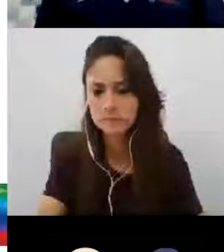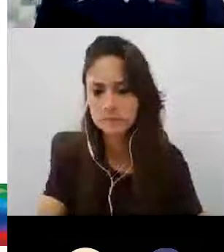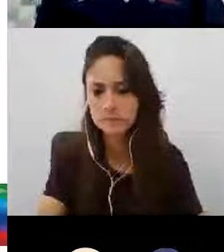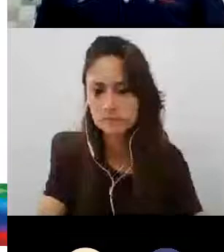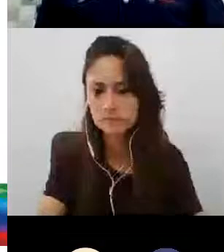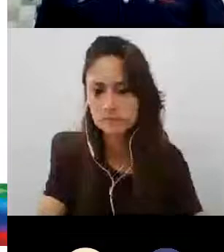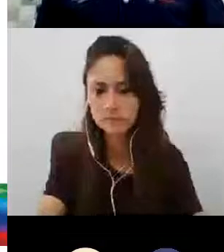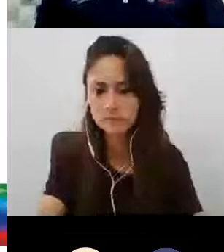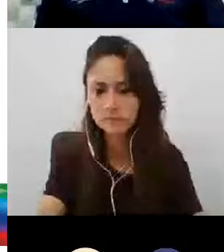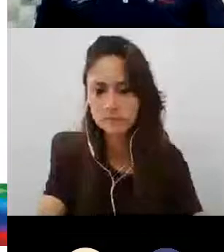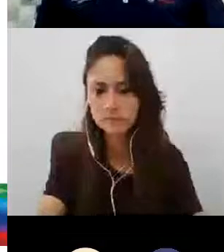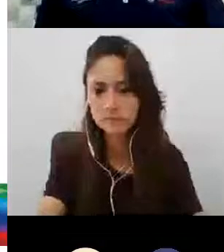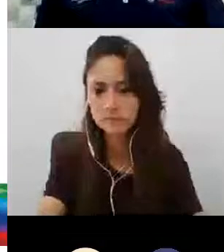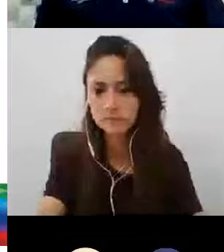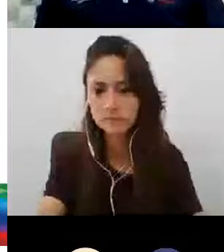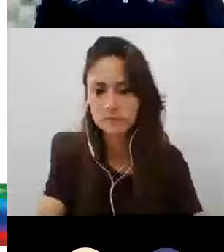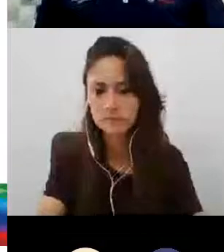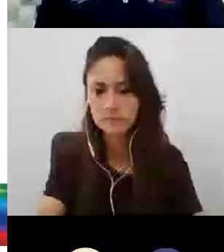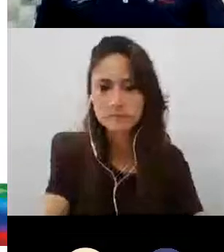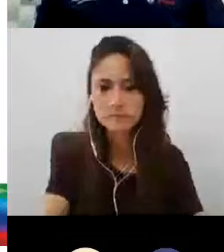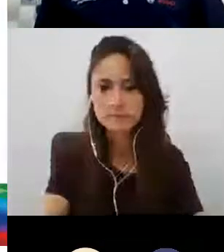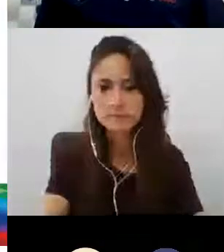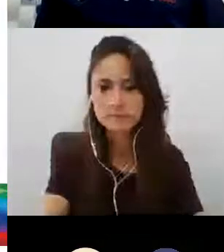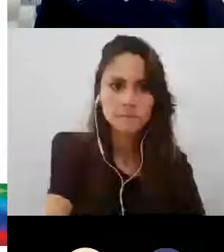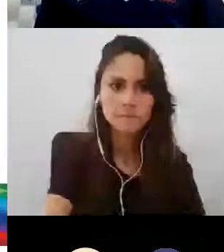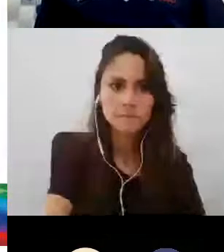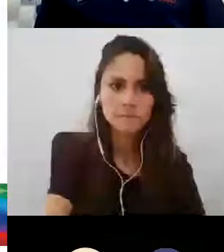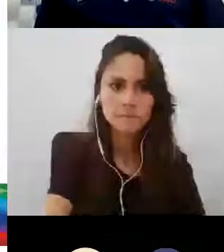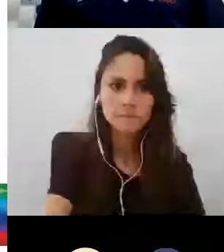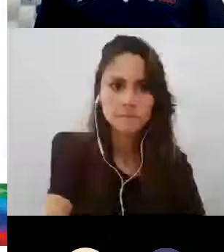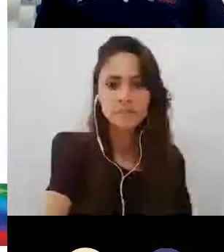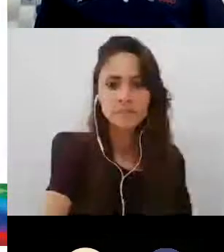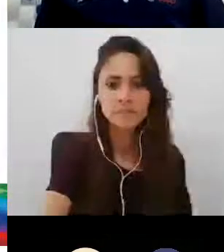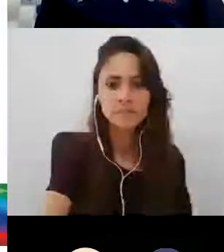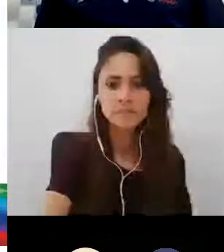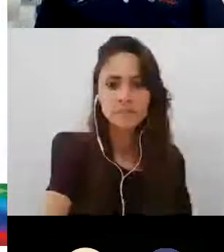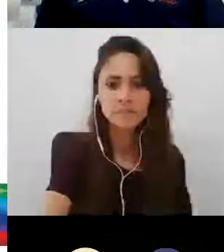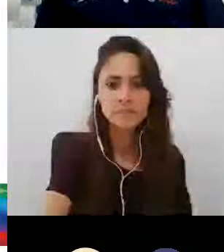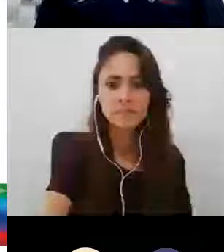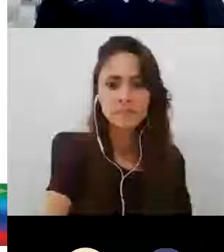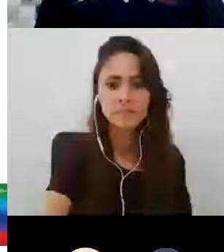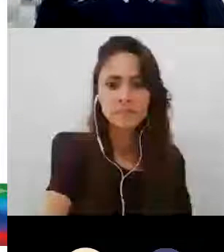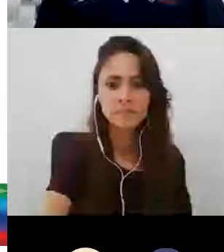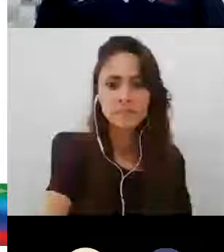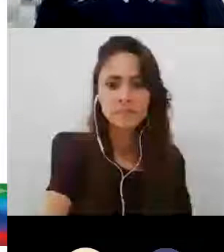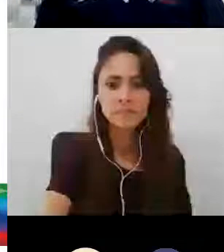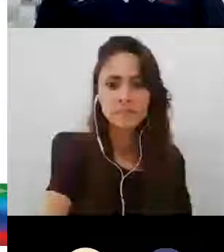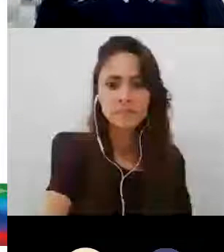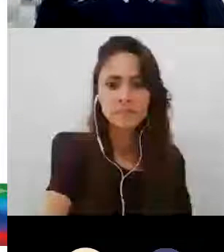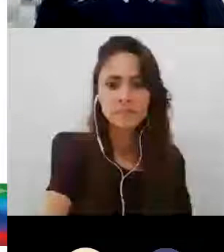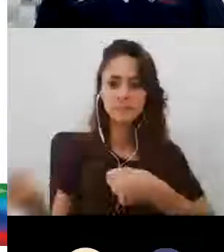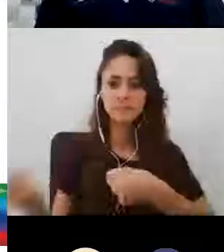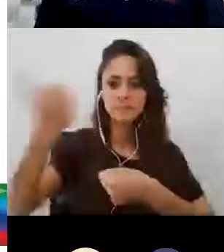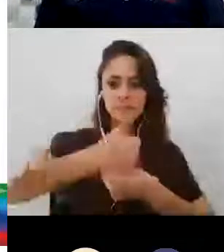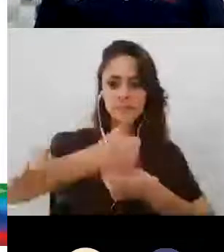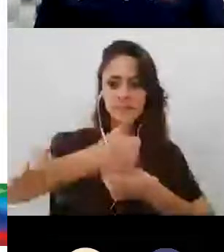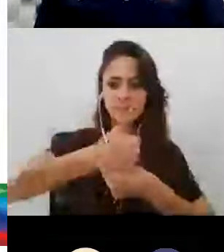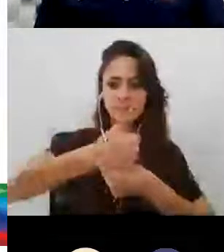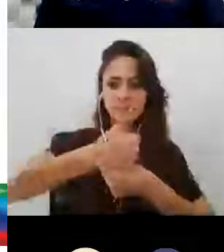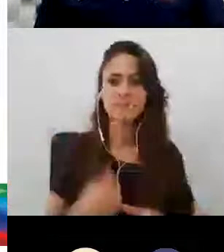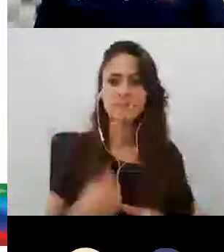Uma, minha família, que aqui vocês estão vendo na foto, minha mãe, que me deu todo o suporte para o meu desenvolvimento, para o meu sonho, que era ser engenheiro,